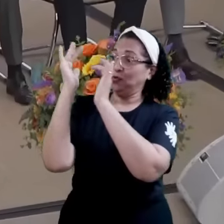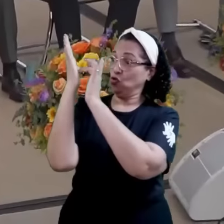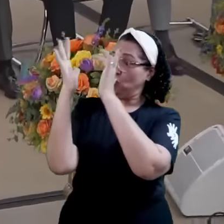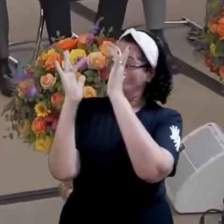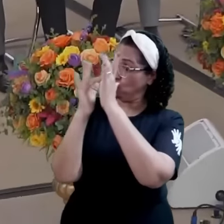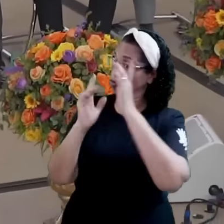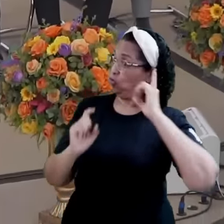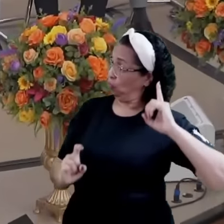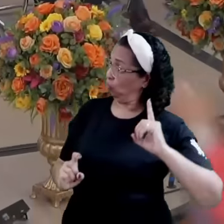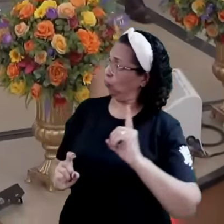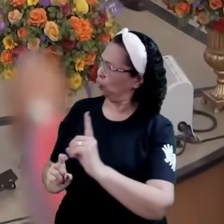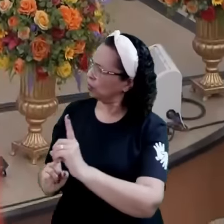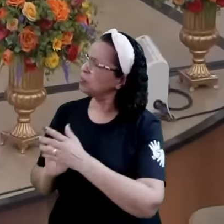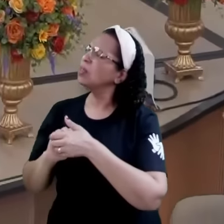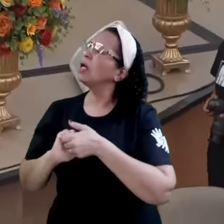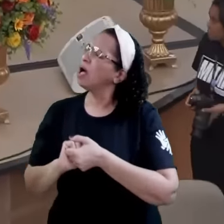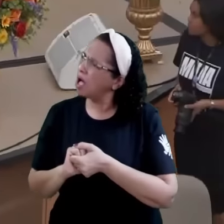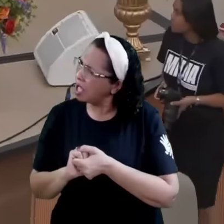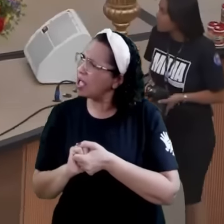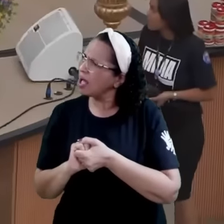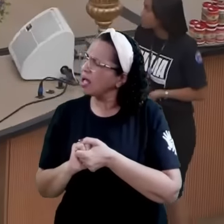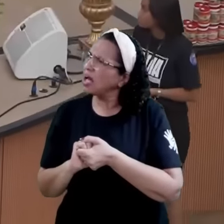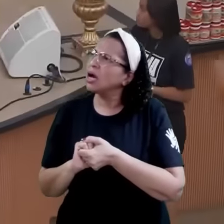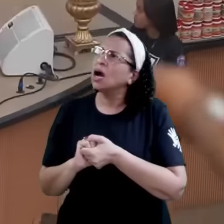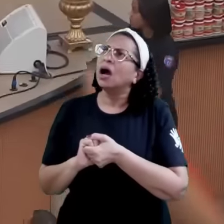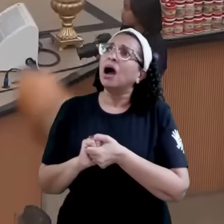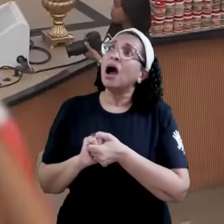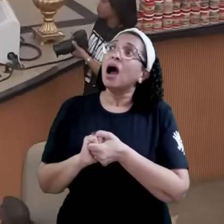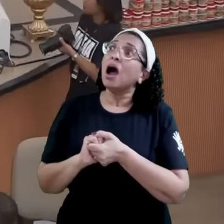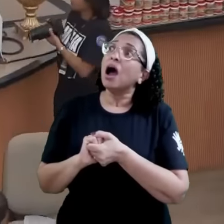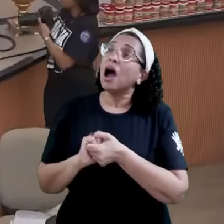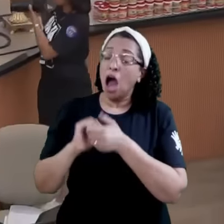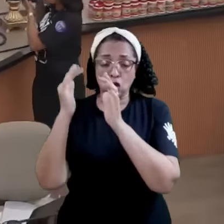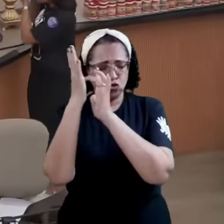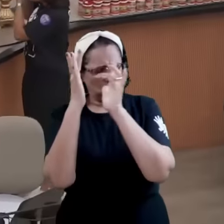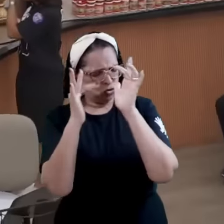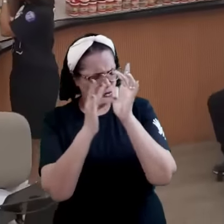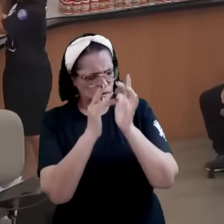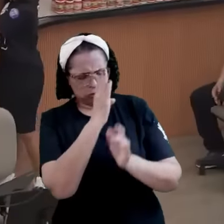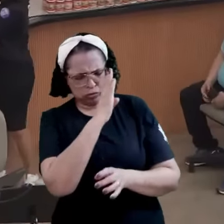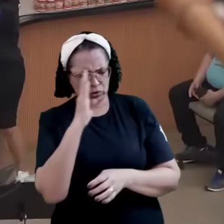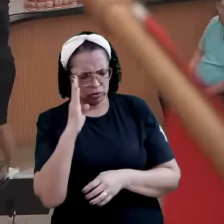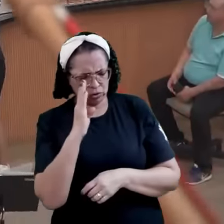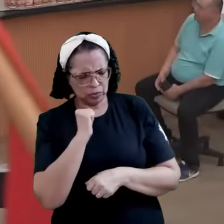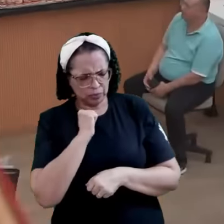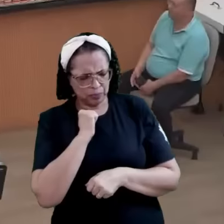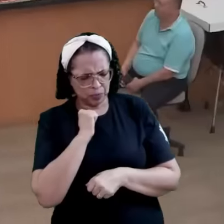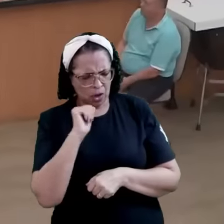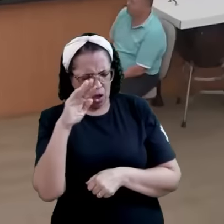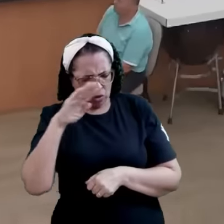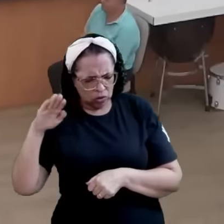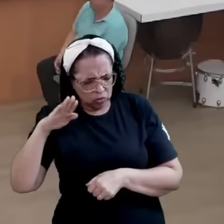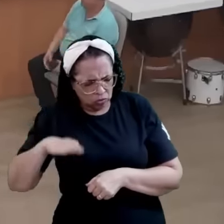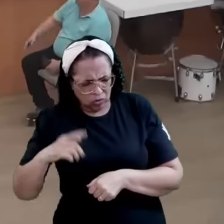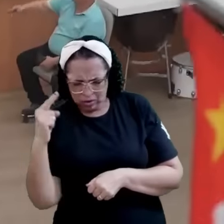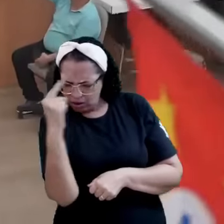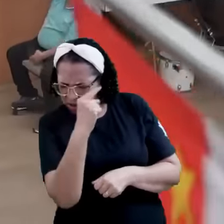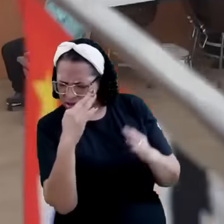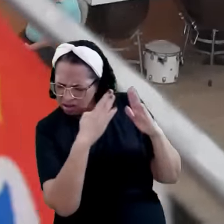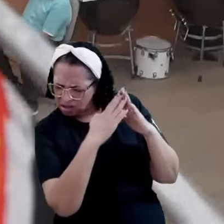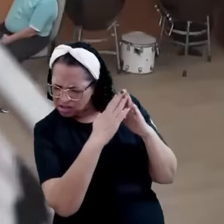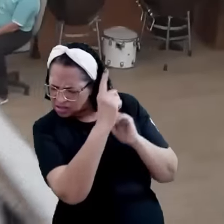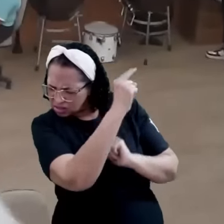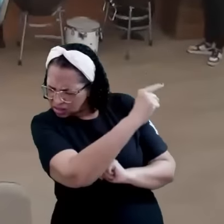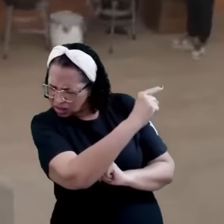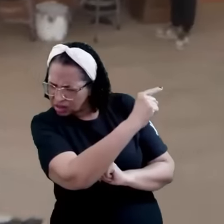mirrada sem fazer fisioterapia é o Bartimeu disse a minha hora é agora Jesus Filho de Davi